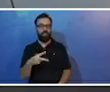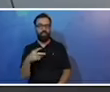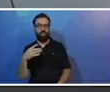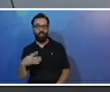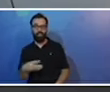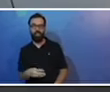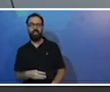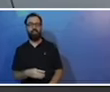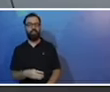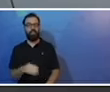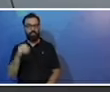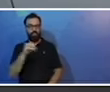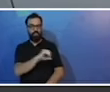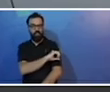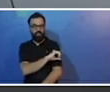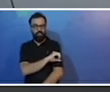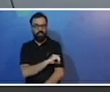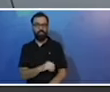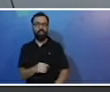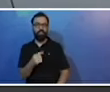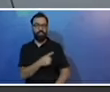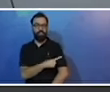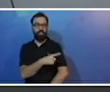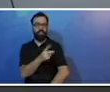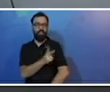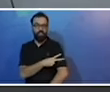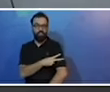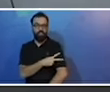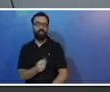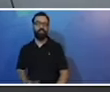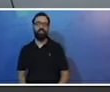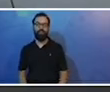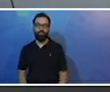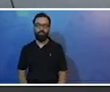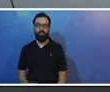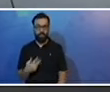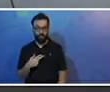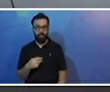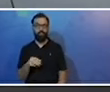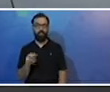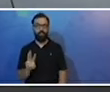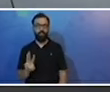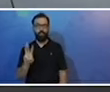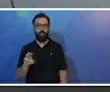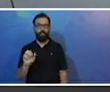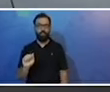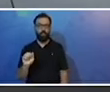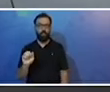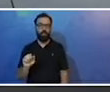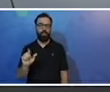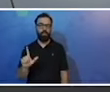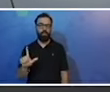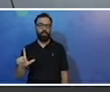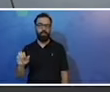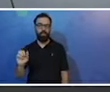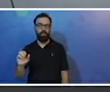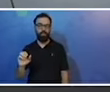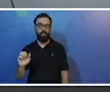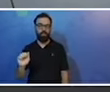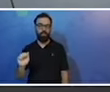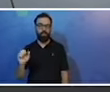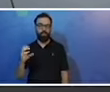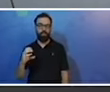turmas do Pré recreação primeiro e segundo ano certo o meu nome é wace Rodrigues E hoje nós vamos fazer